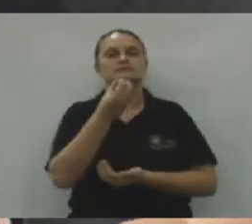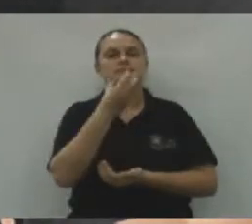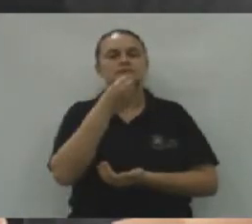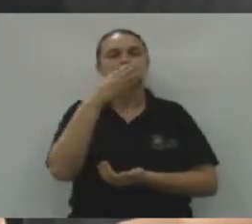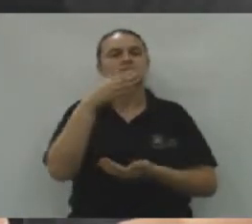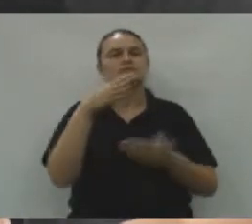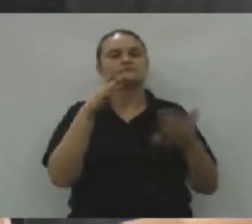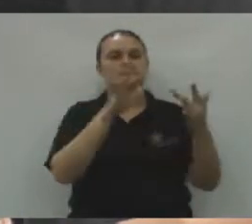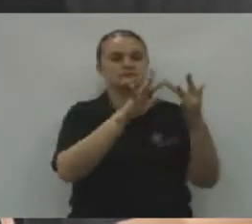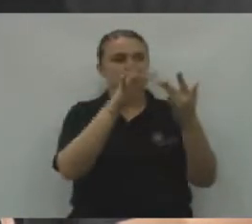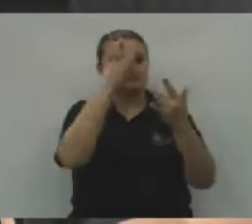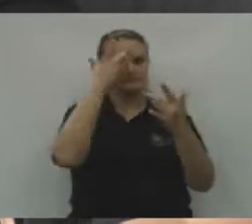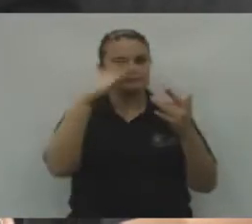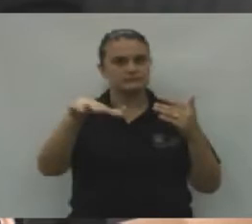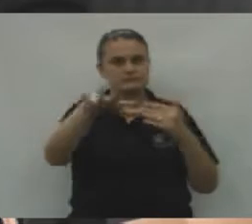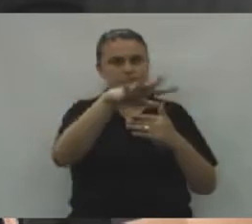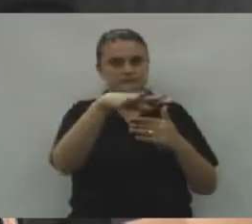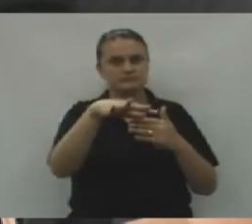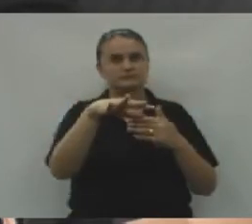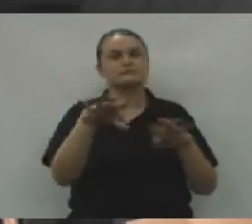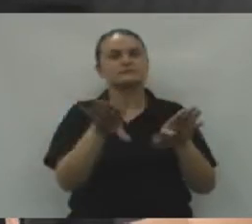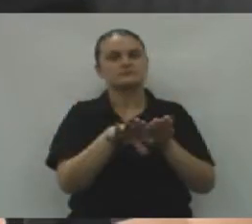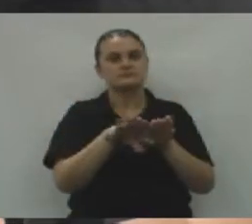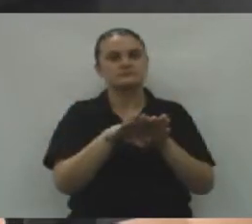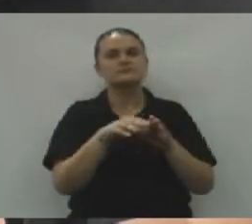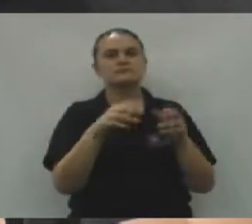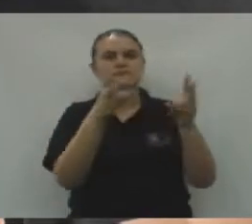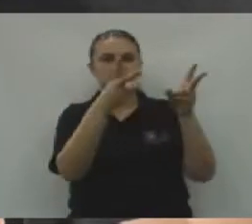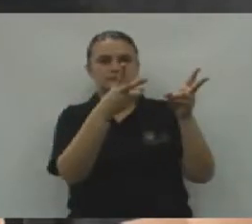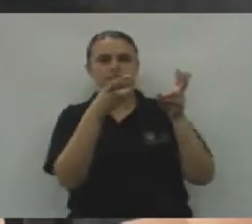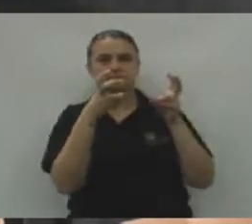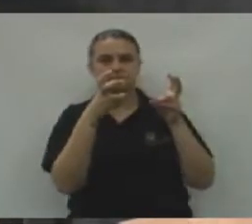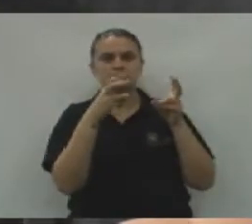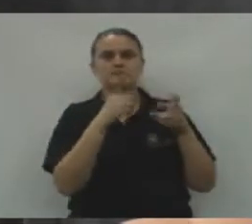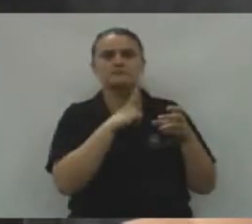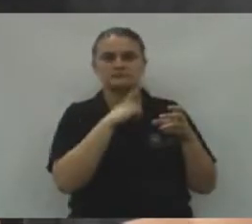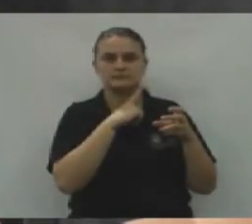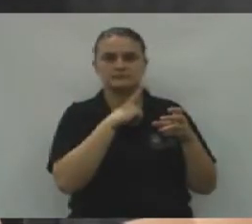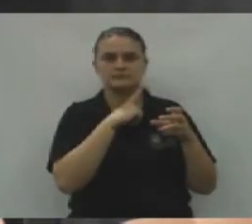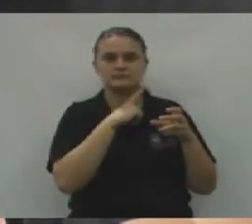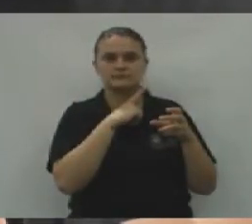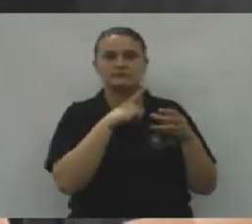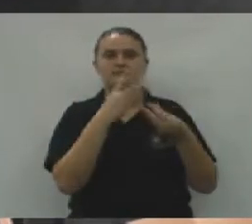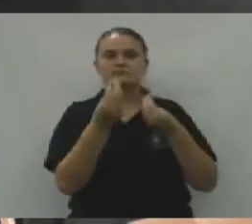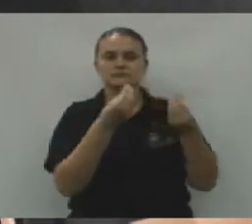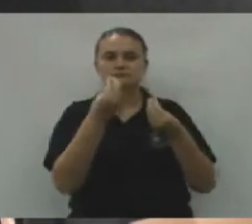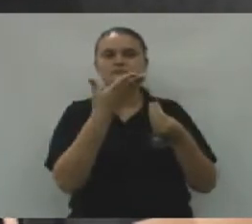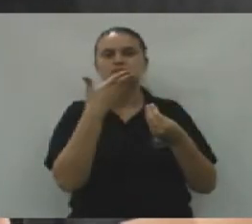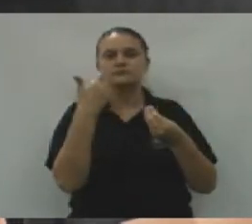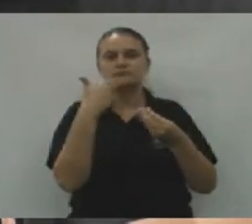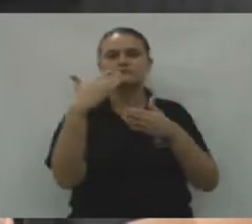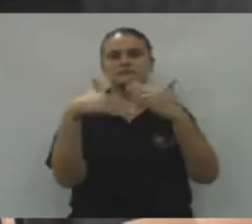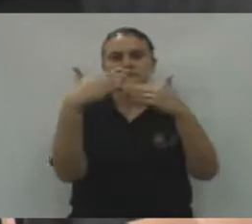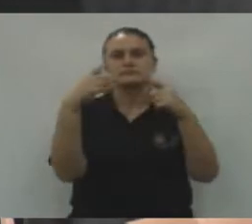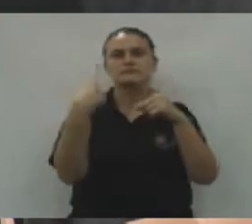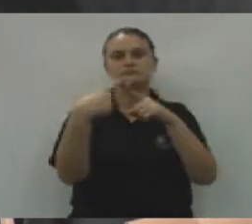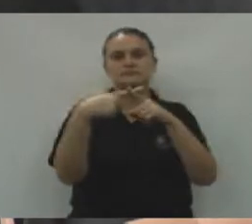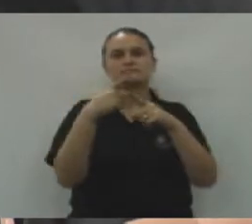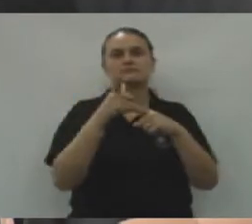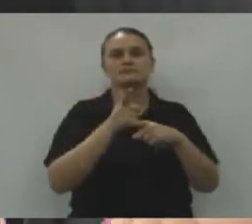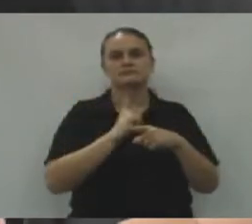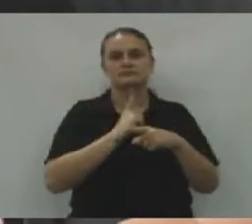de atendimento, sem dúvida nenhuma, é notável e visível o quanto avançou. Porque com uma